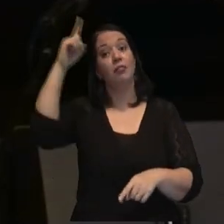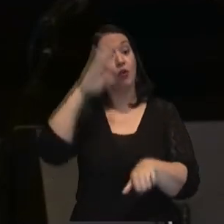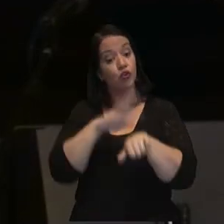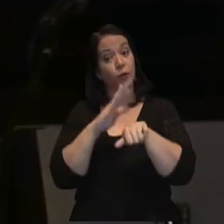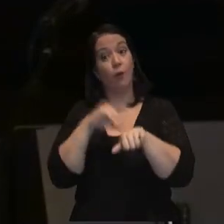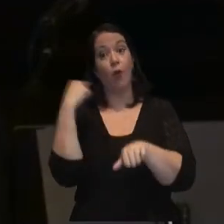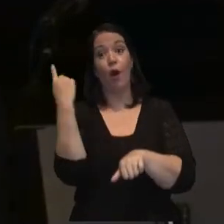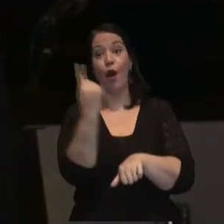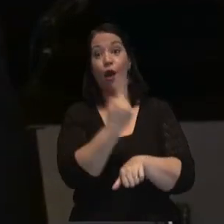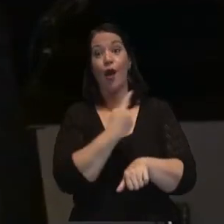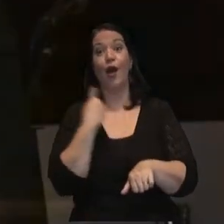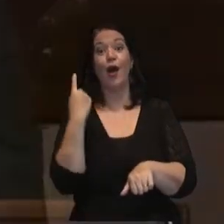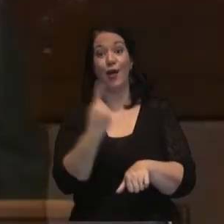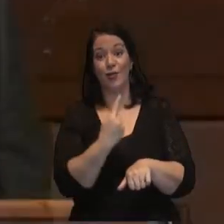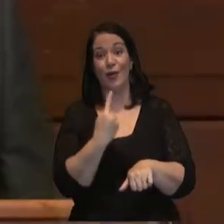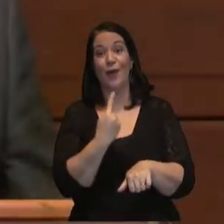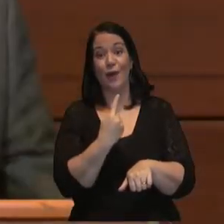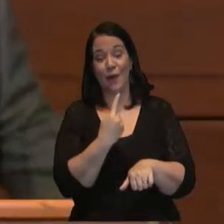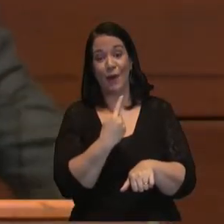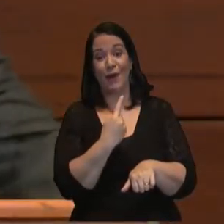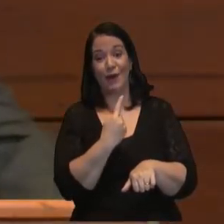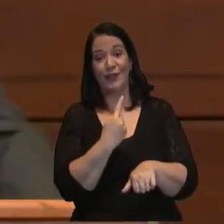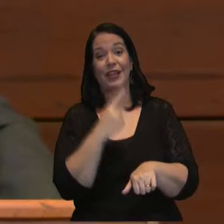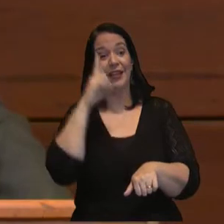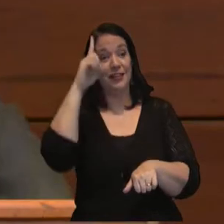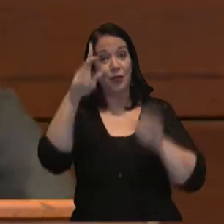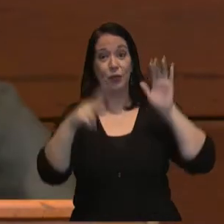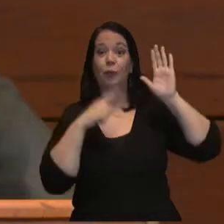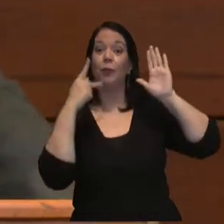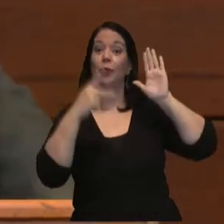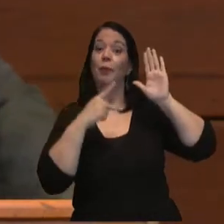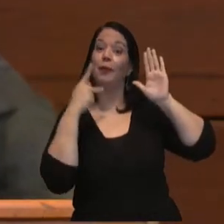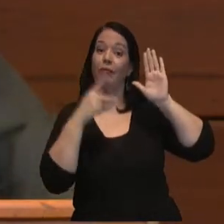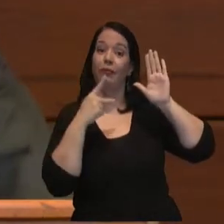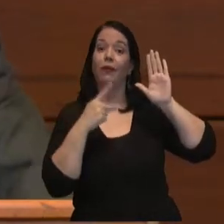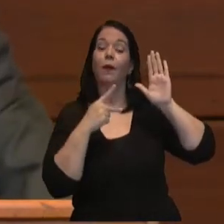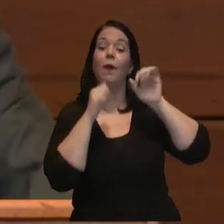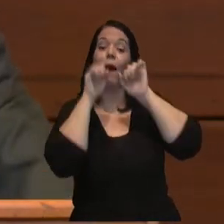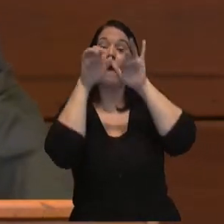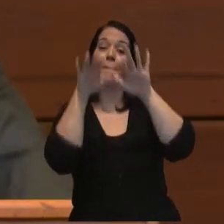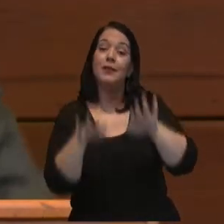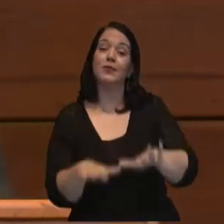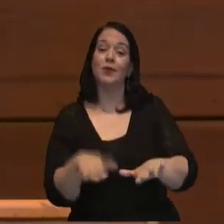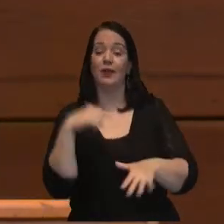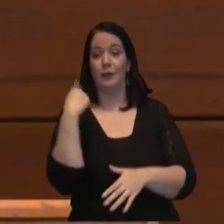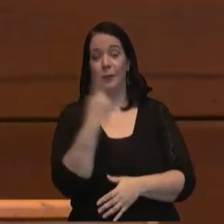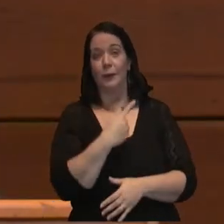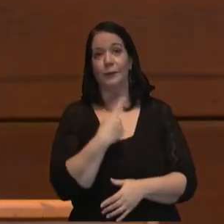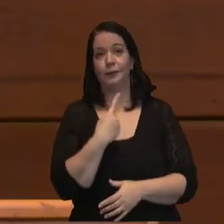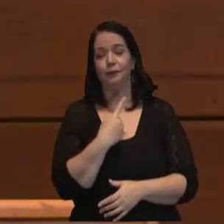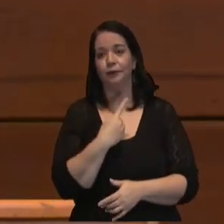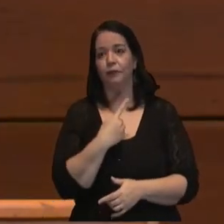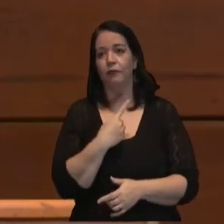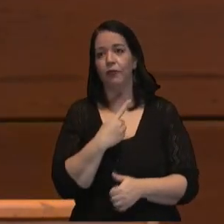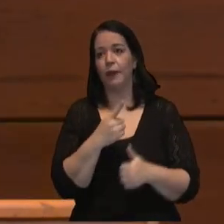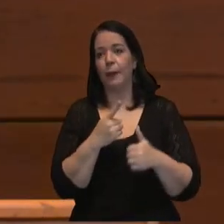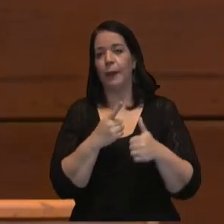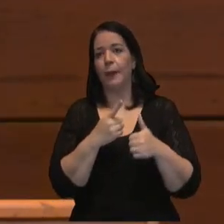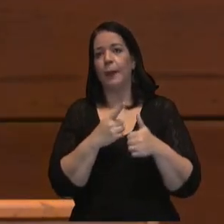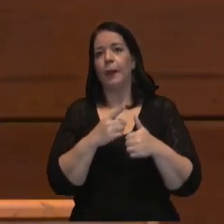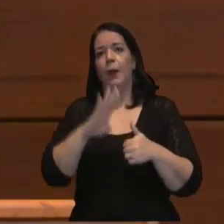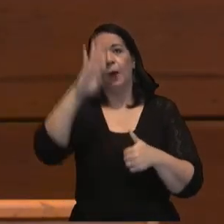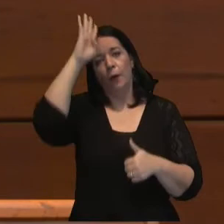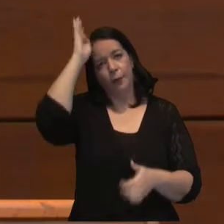Ele prometeu dar uma bênção a vocês. 1 Pedro 3, verso 9. Romanos